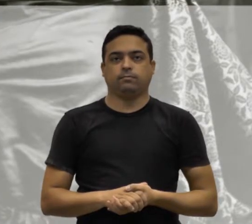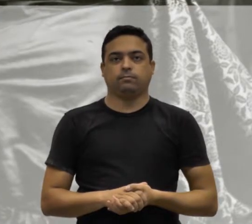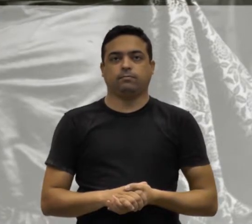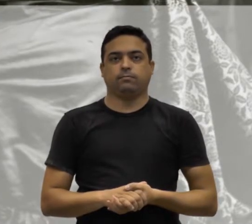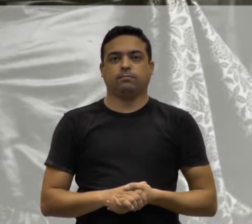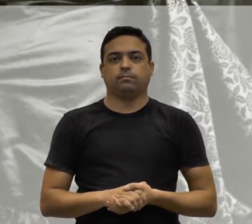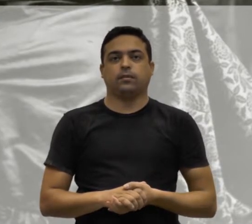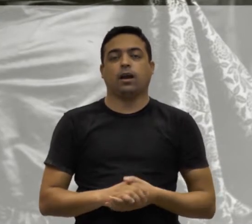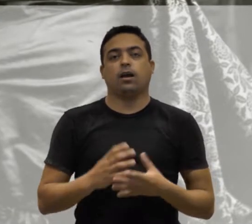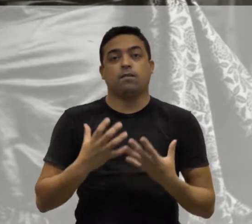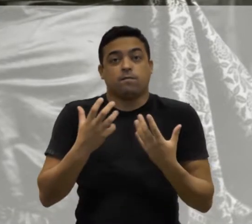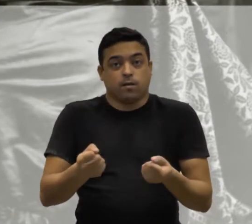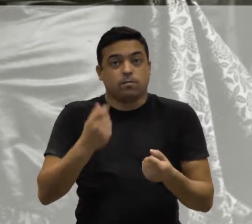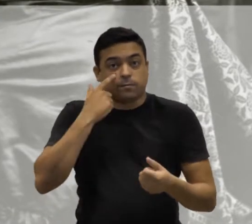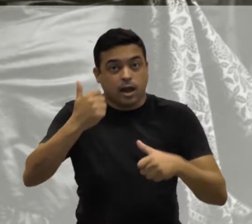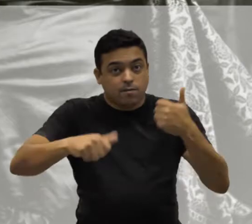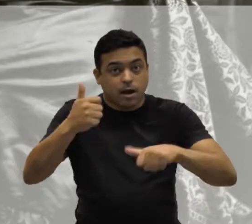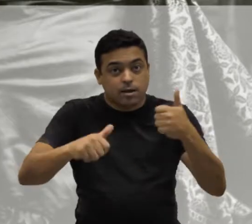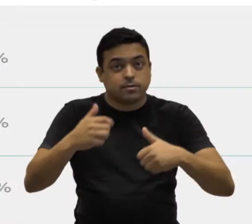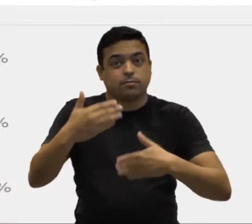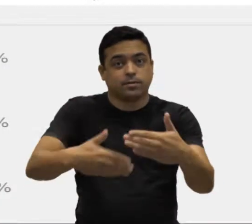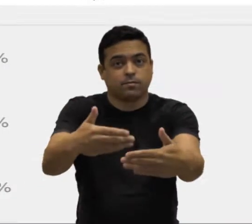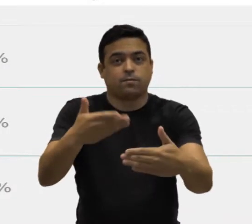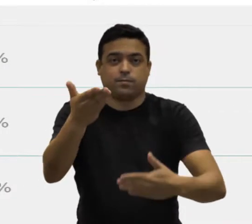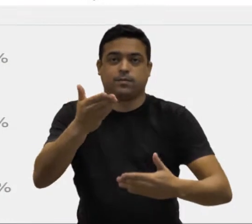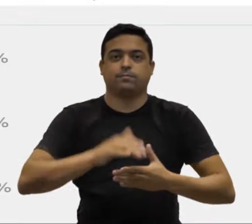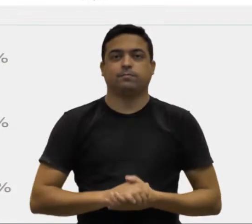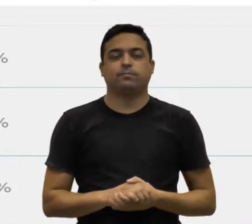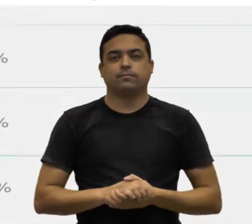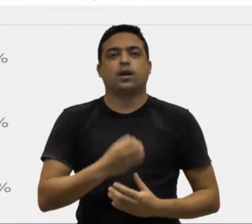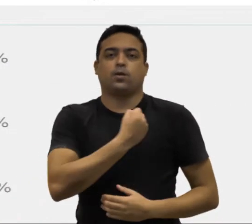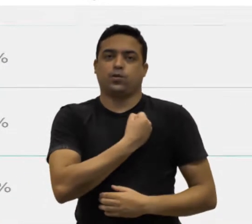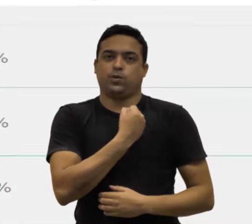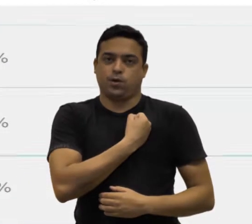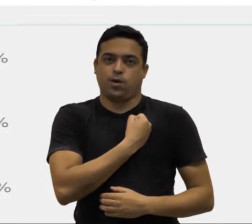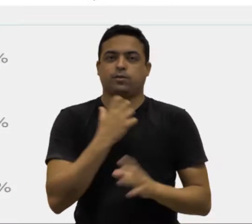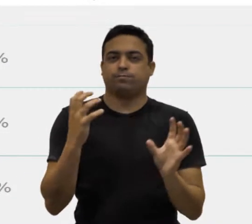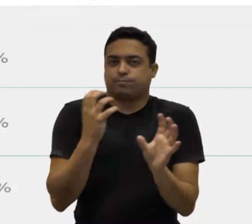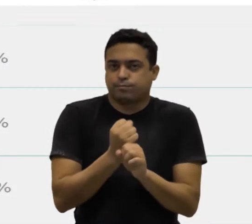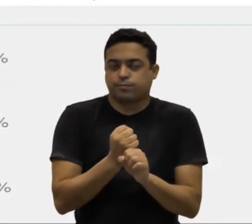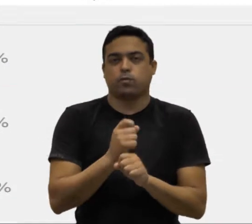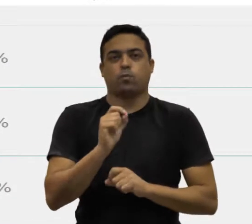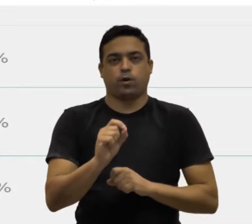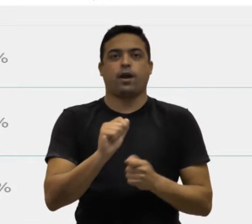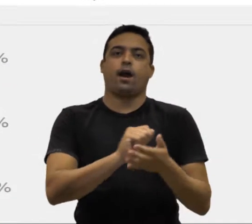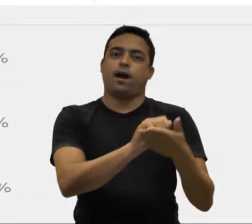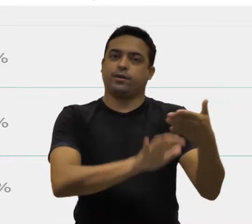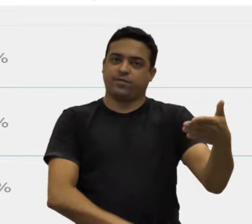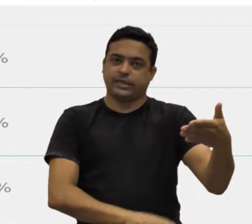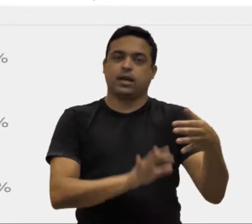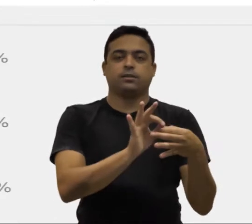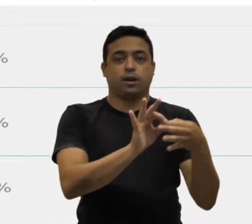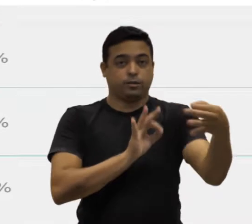Vamos ao processo de avaliação do seu desempenho. Sua nota será composta pela